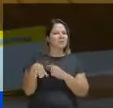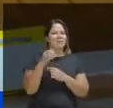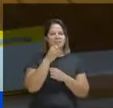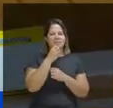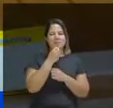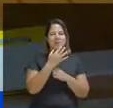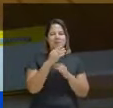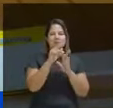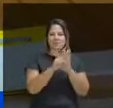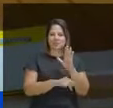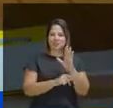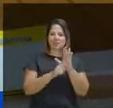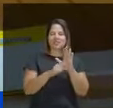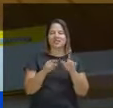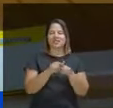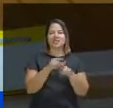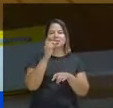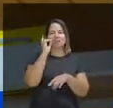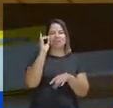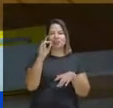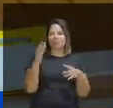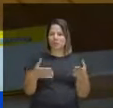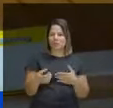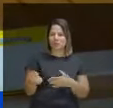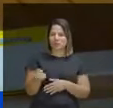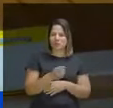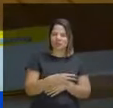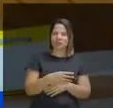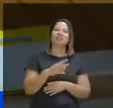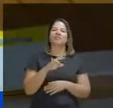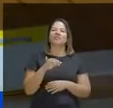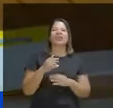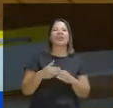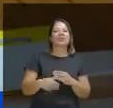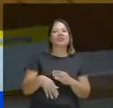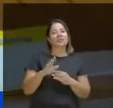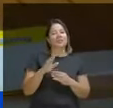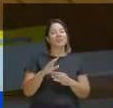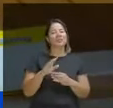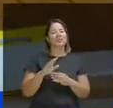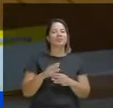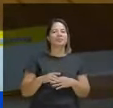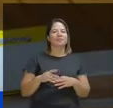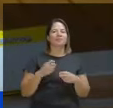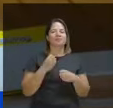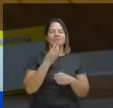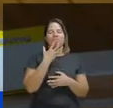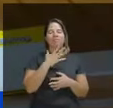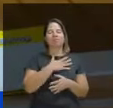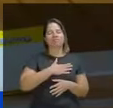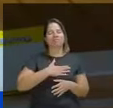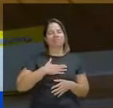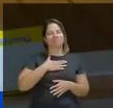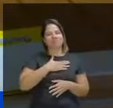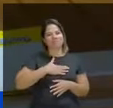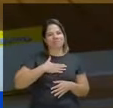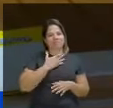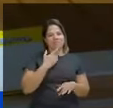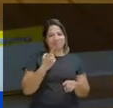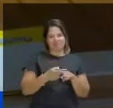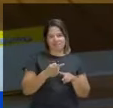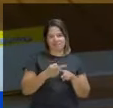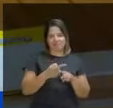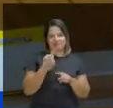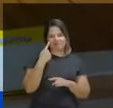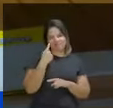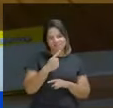que certamente o novo diretor vai prosseguir. Então, senhor presidente, é muito gratificante quando a gente pensa